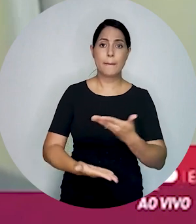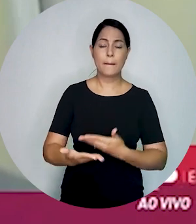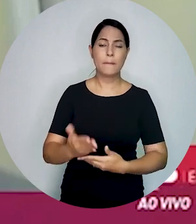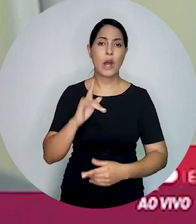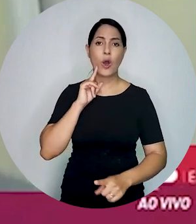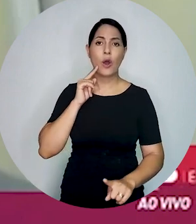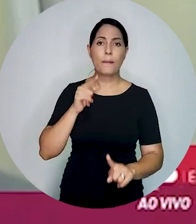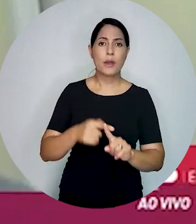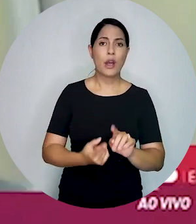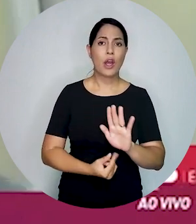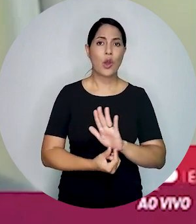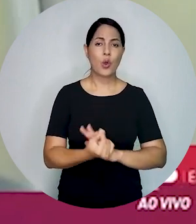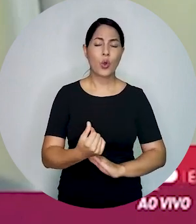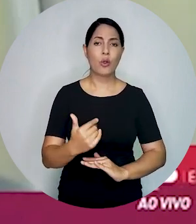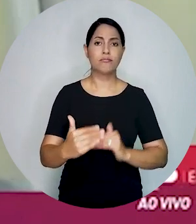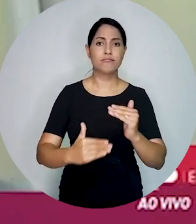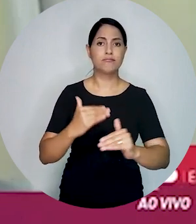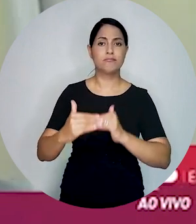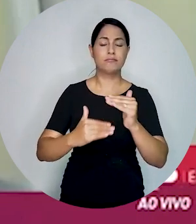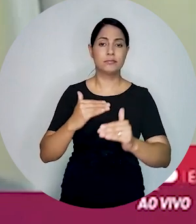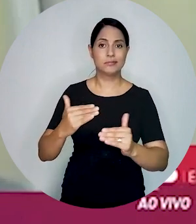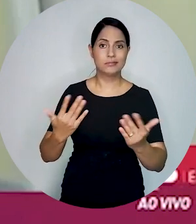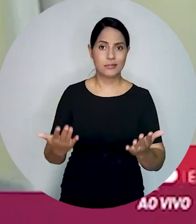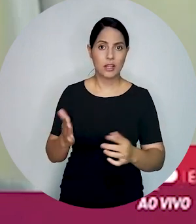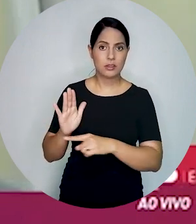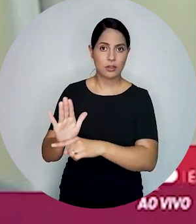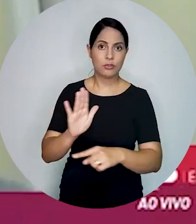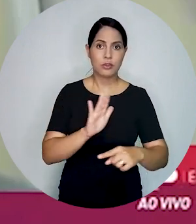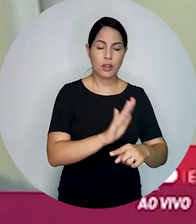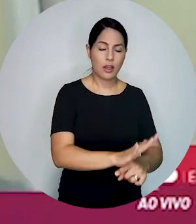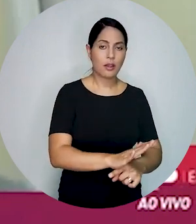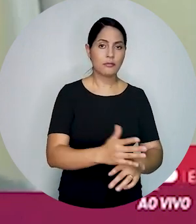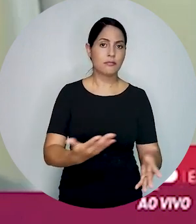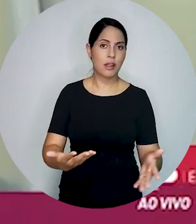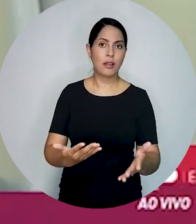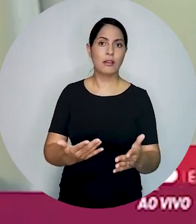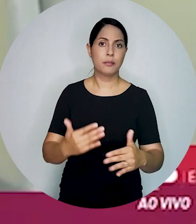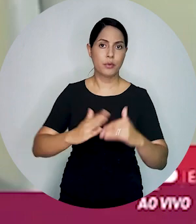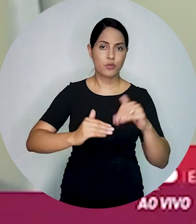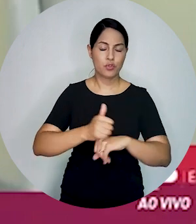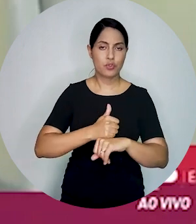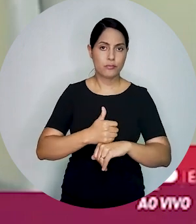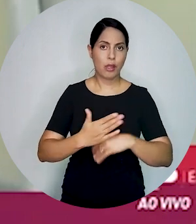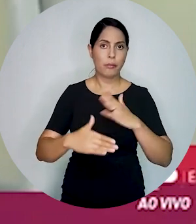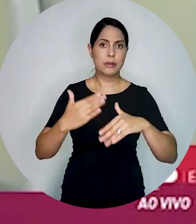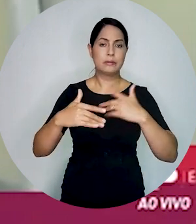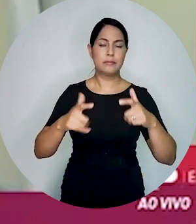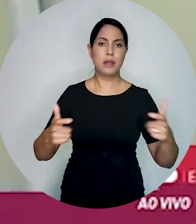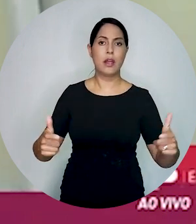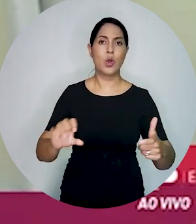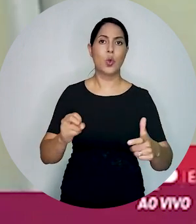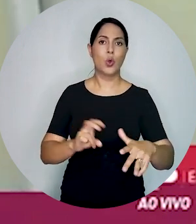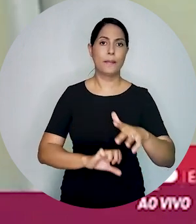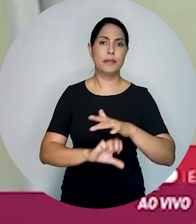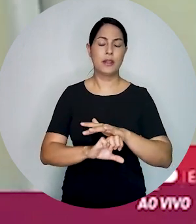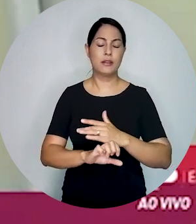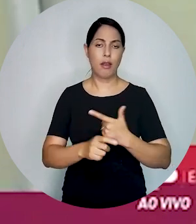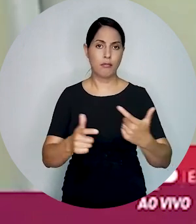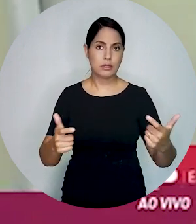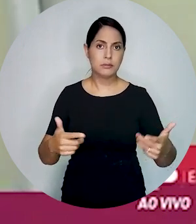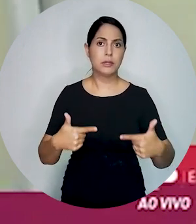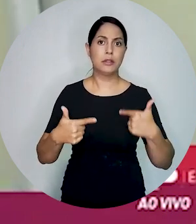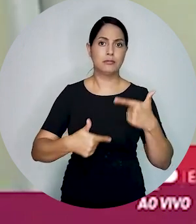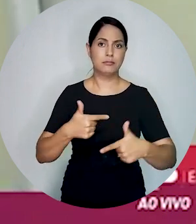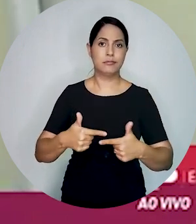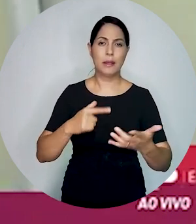prosperidade econômica, para permitir que o outro possa subir na sua atividade profissional, na sua atividade empresarial,